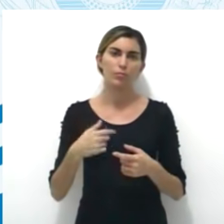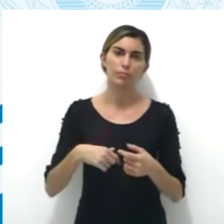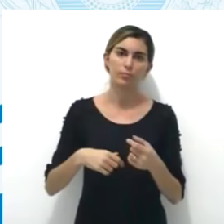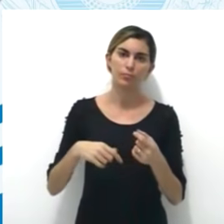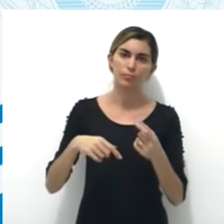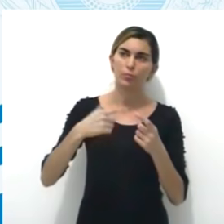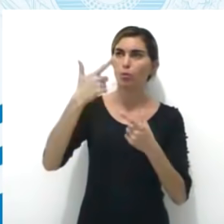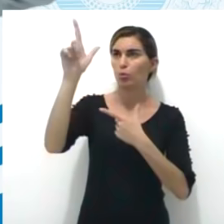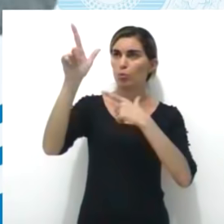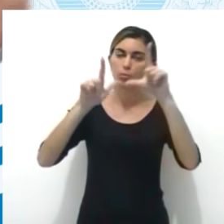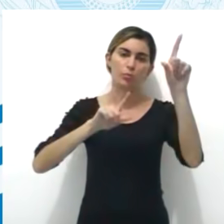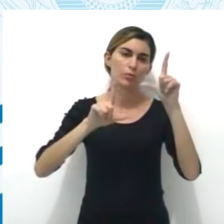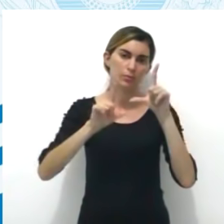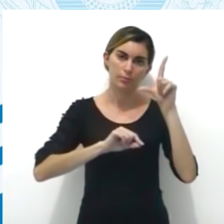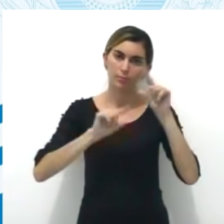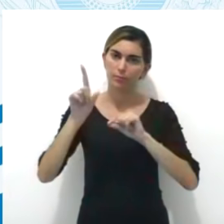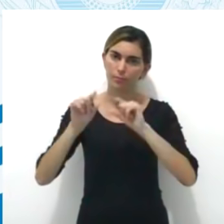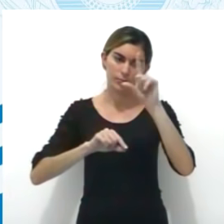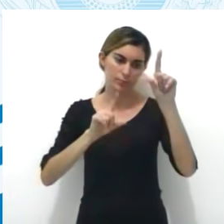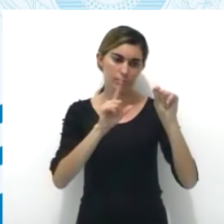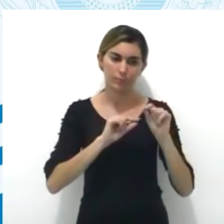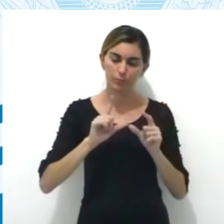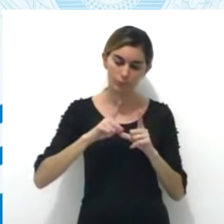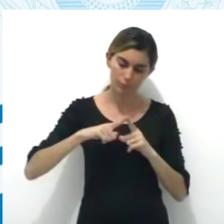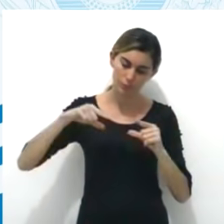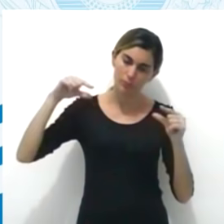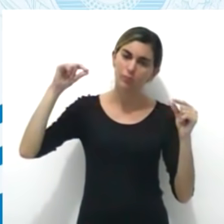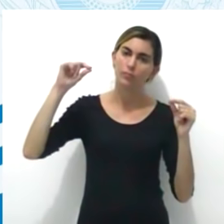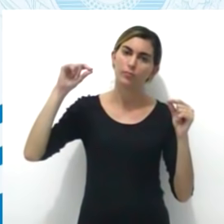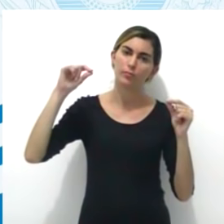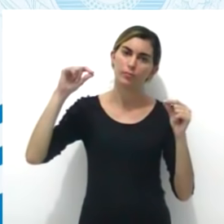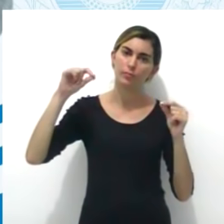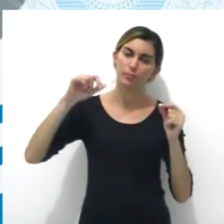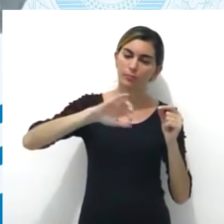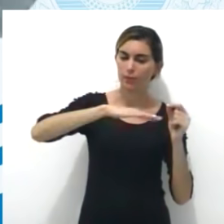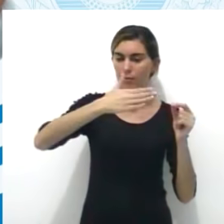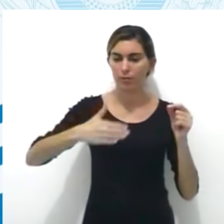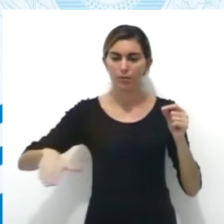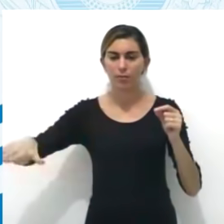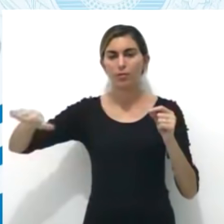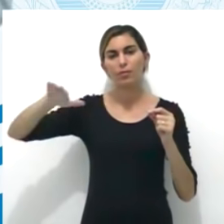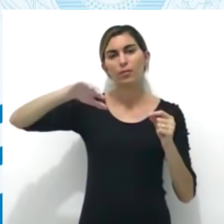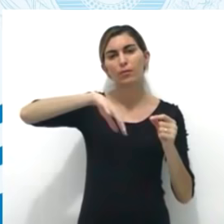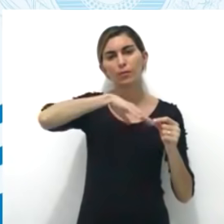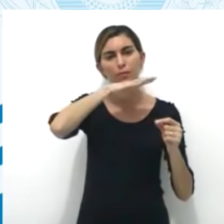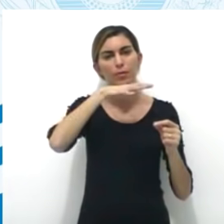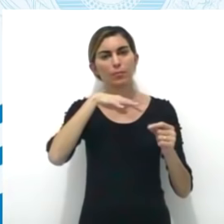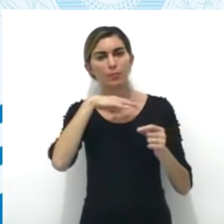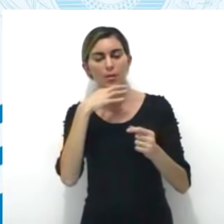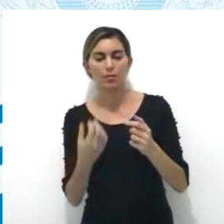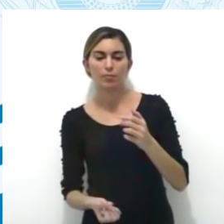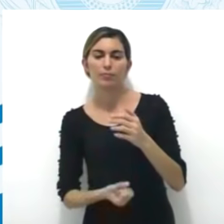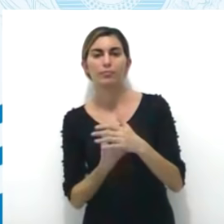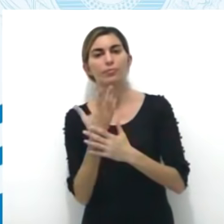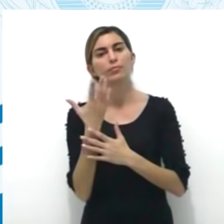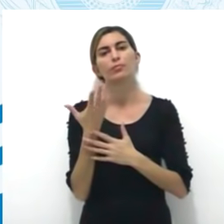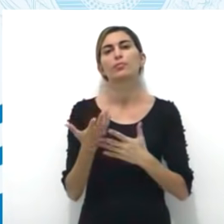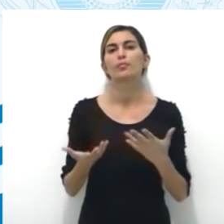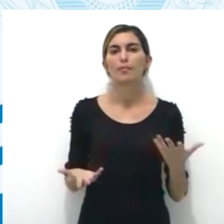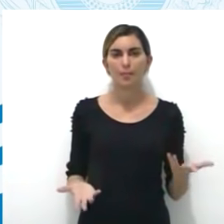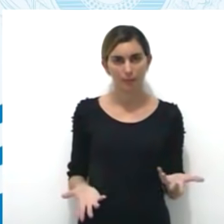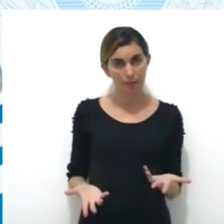Sol, as outras estrelas, a Lua, os mares, os animais foram